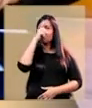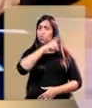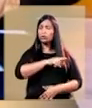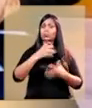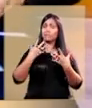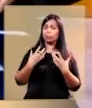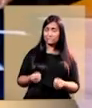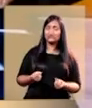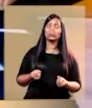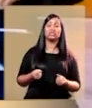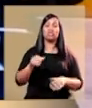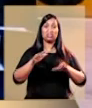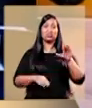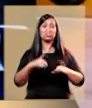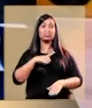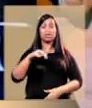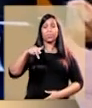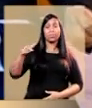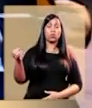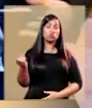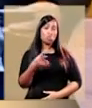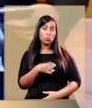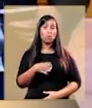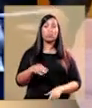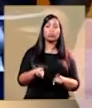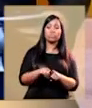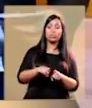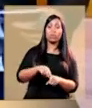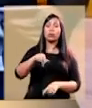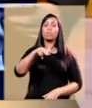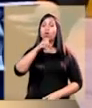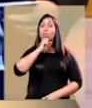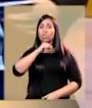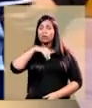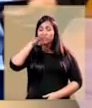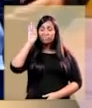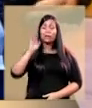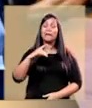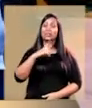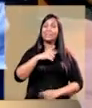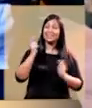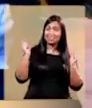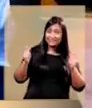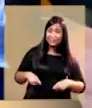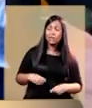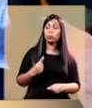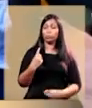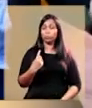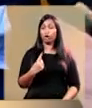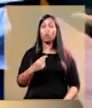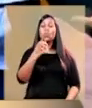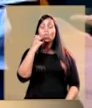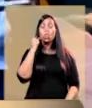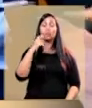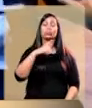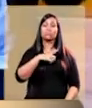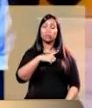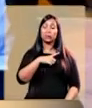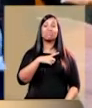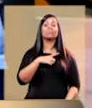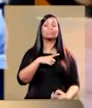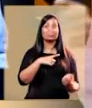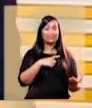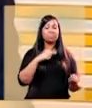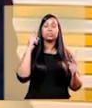difícil para decidir. Às vezes você tem um irmão mais novo e um mais velho e tem a chance para um deles ser adotado, deve